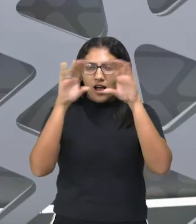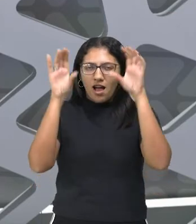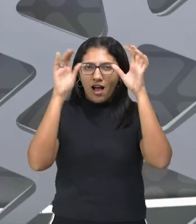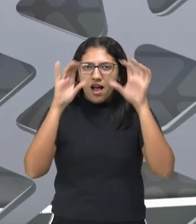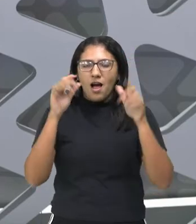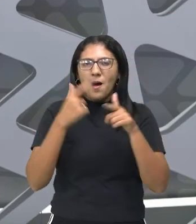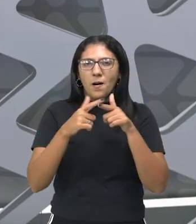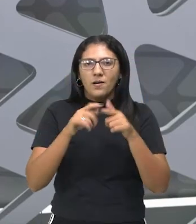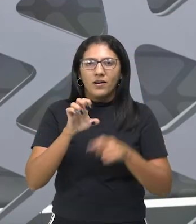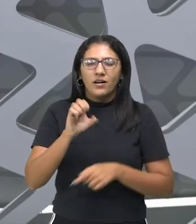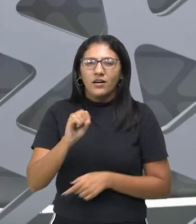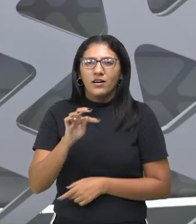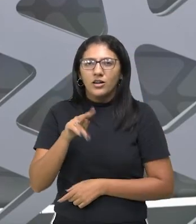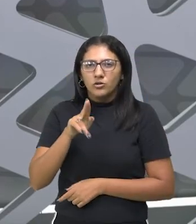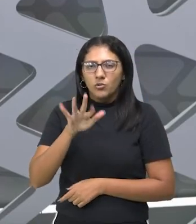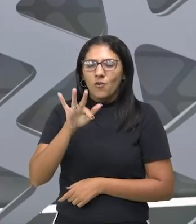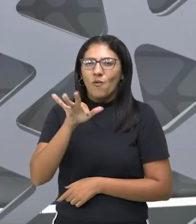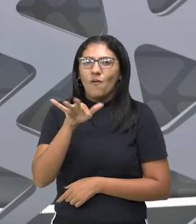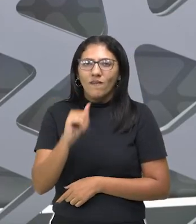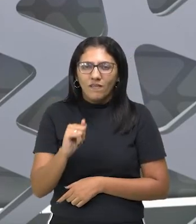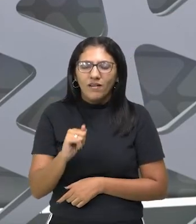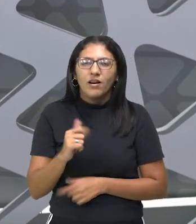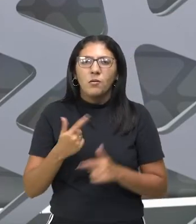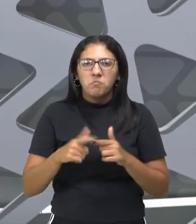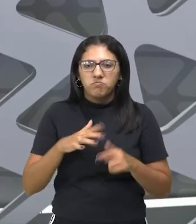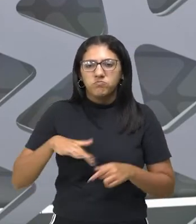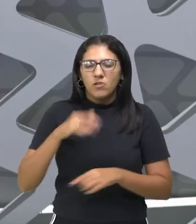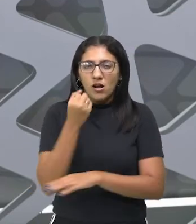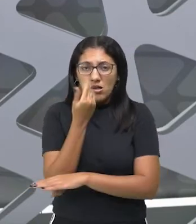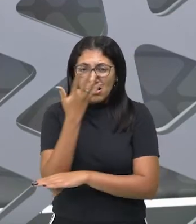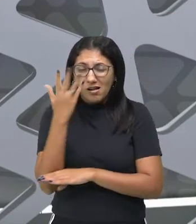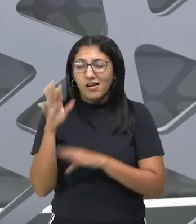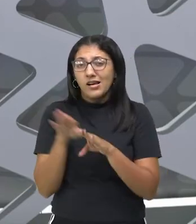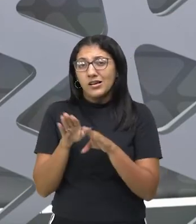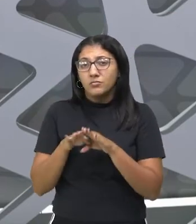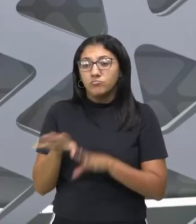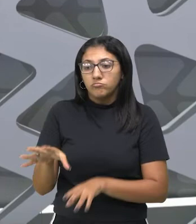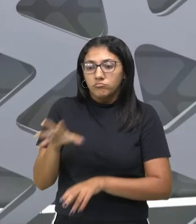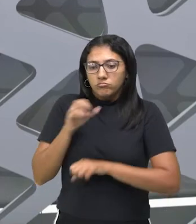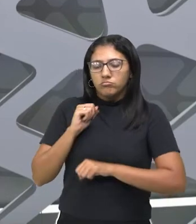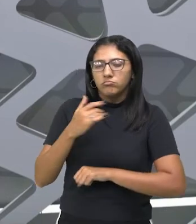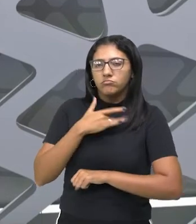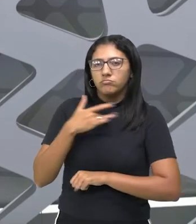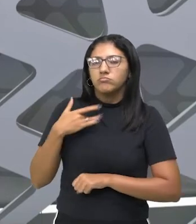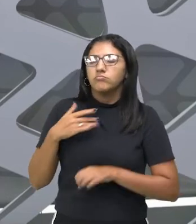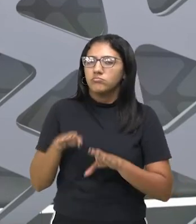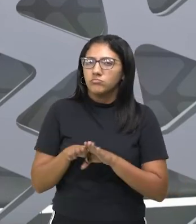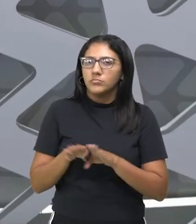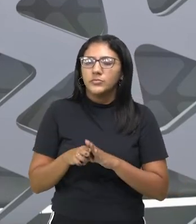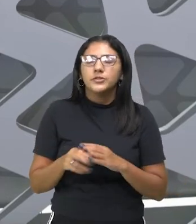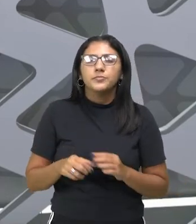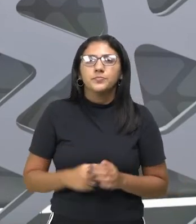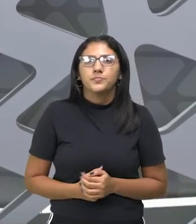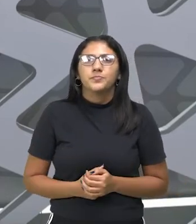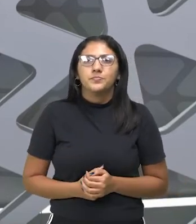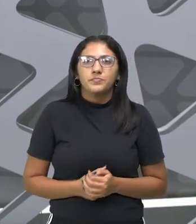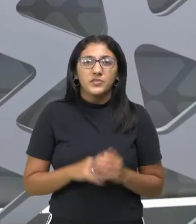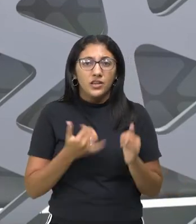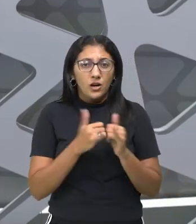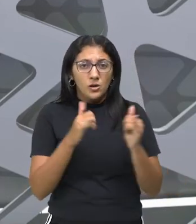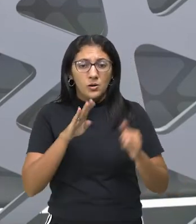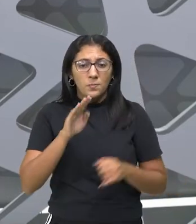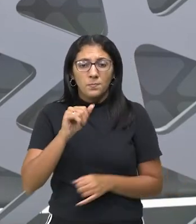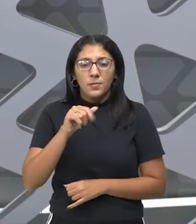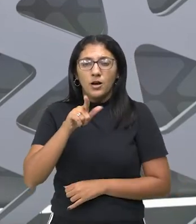muito mal para a natureza, consequentemente para a gente. E a usina hidrelétrica de Balbina, ela é